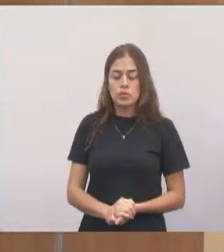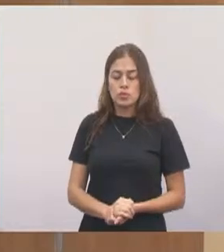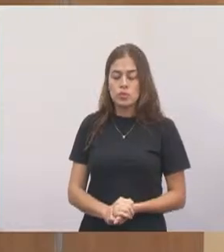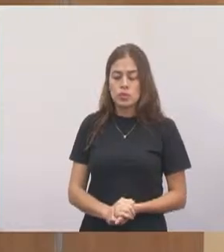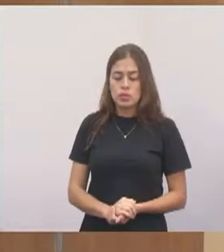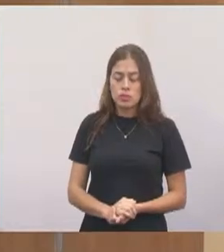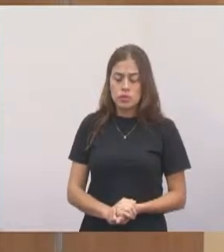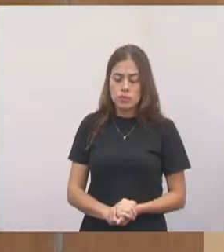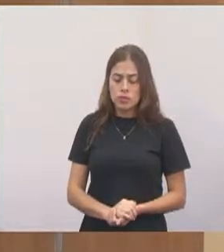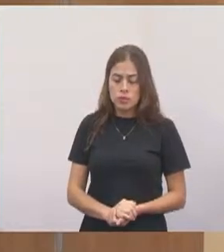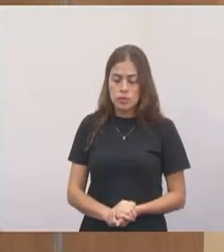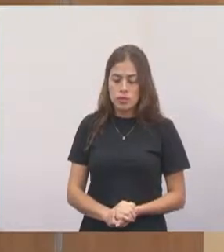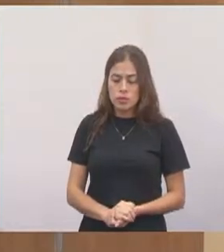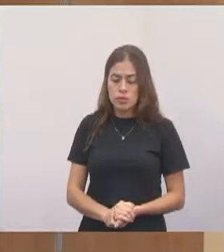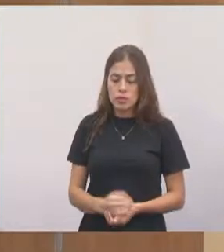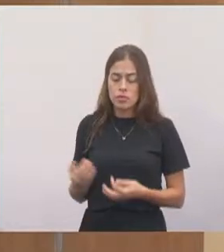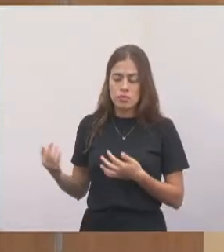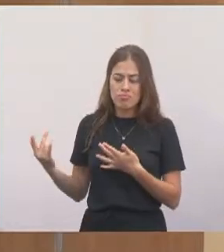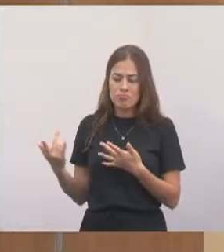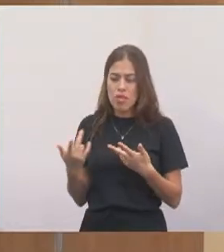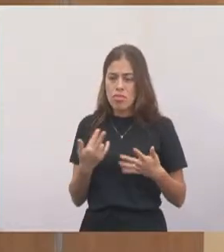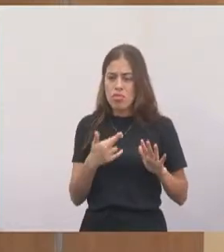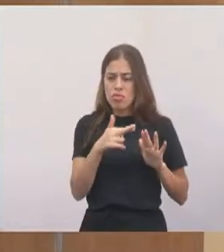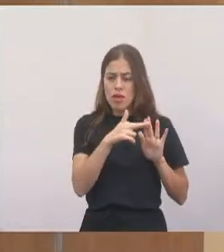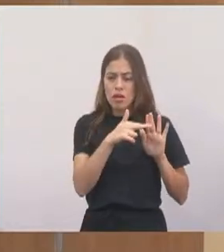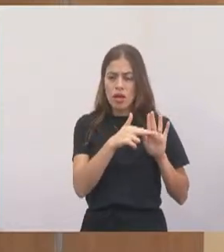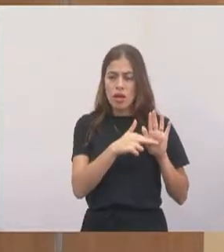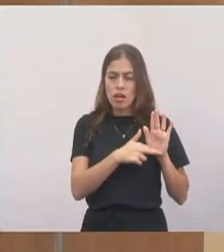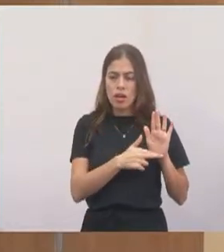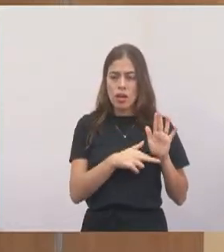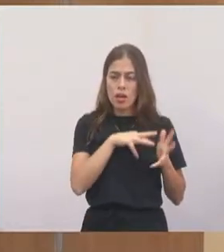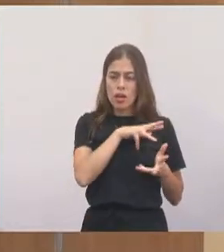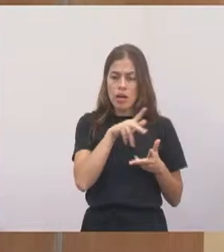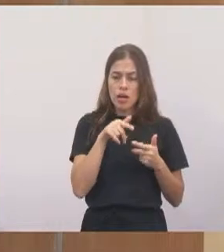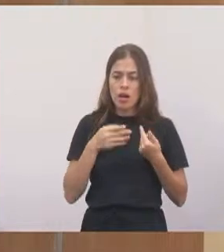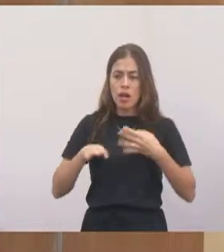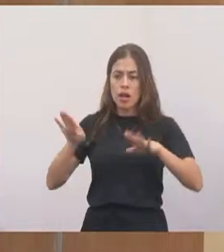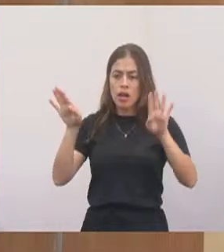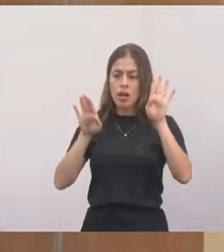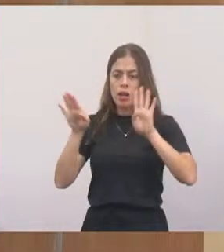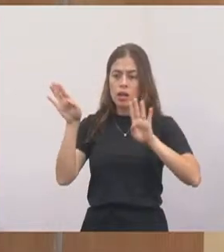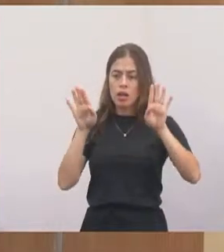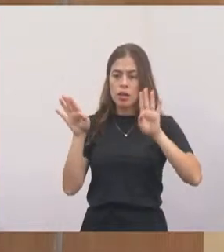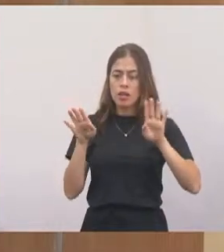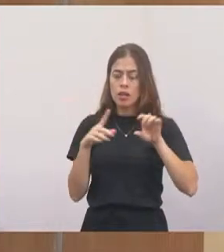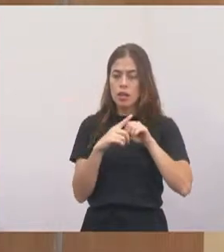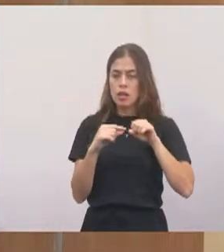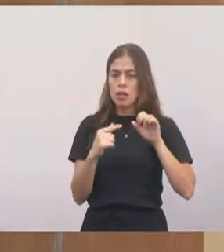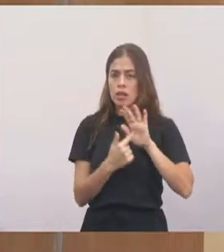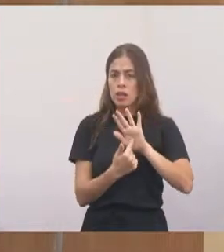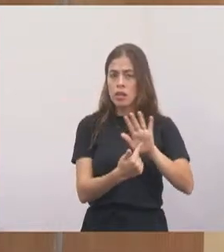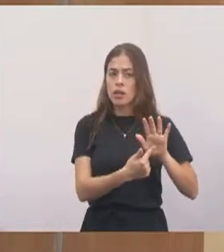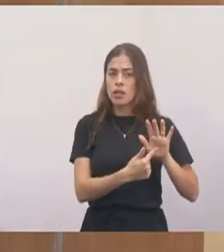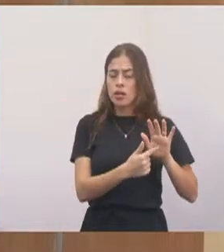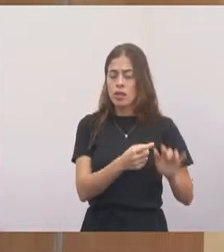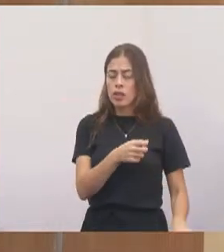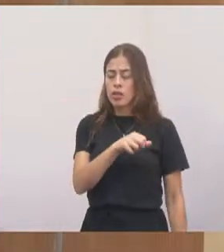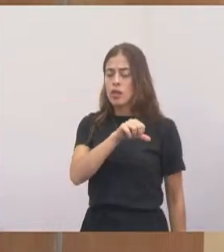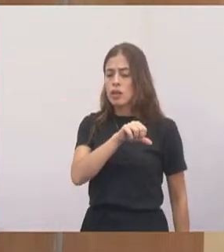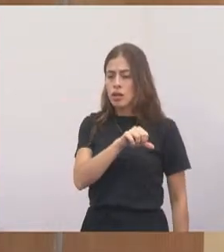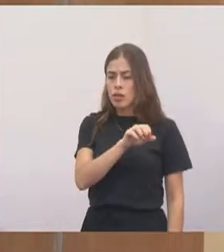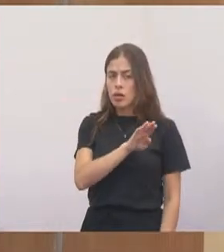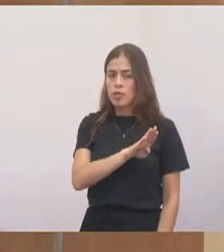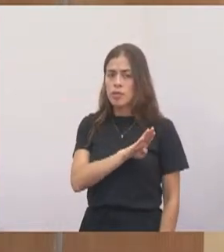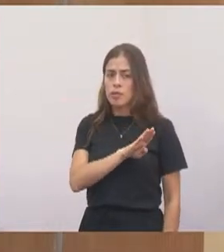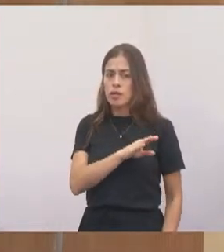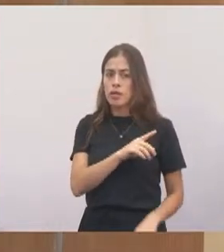trazendo as normas gerais sobre licitação, destaco o artigo 9b da Lei Federal